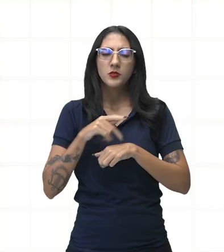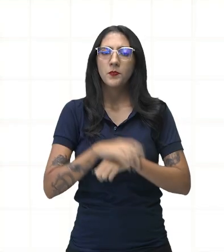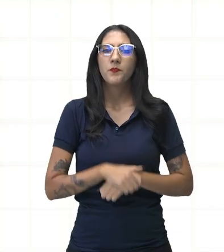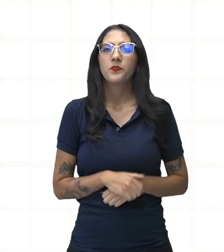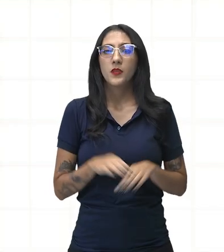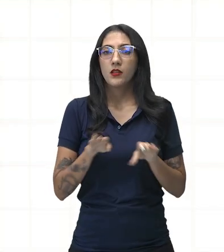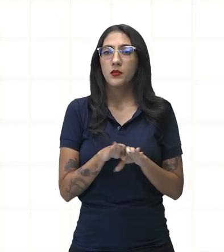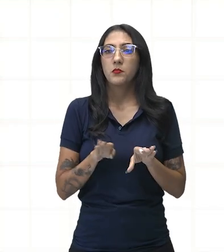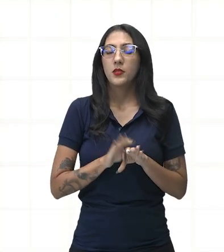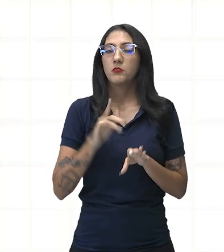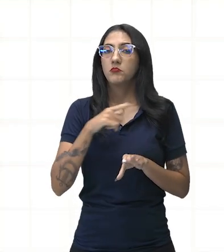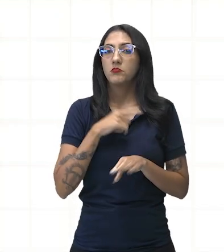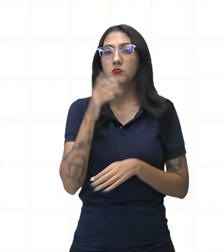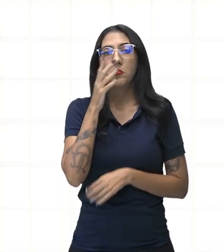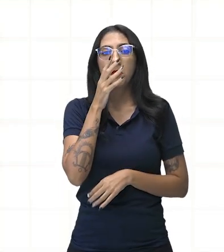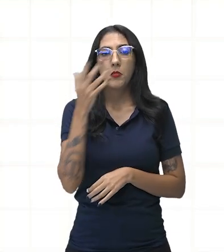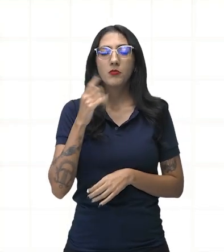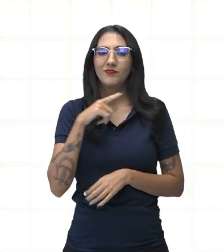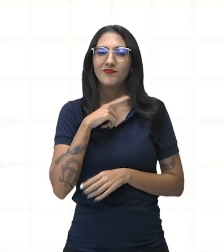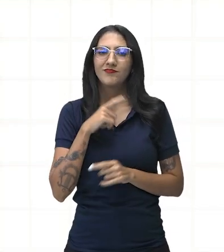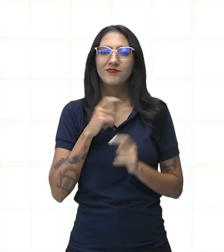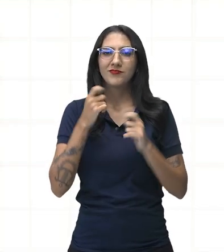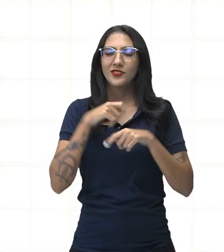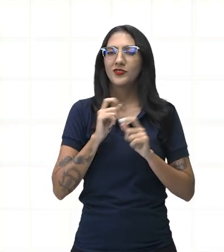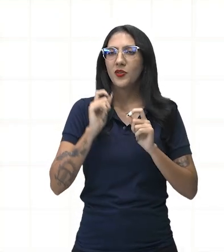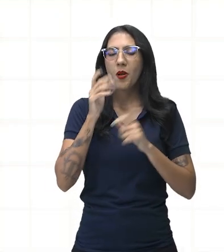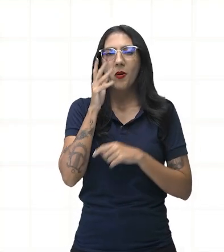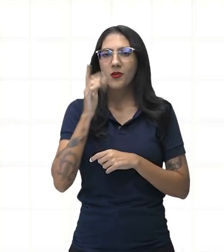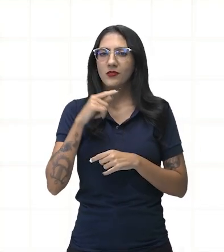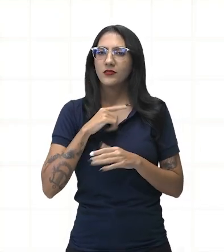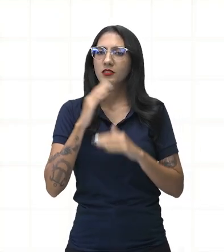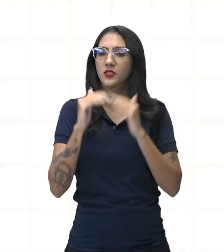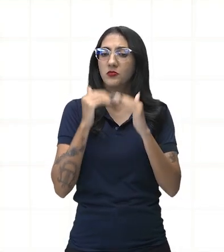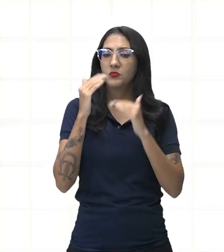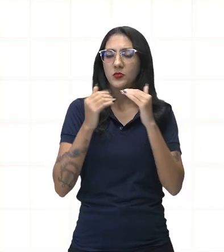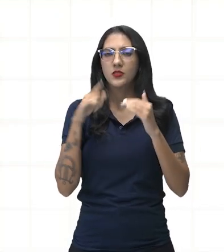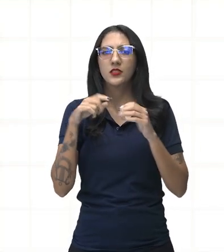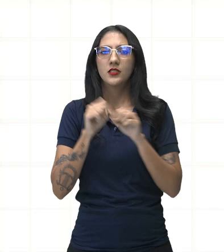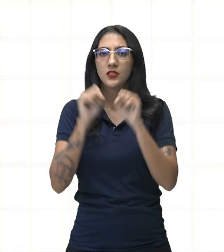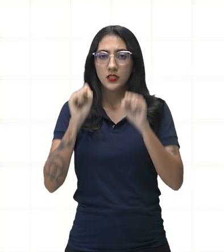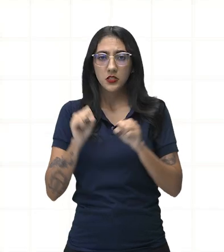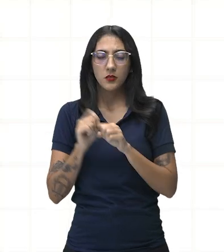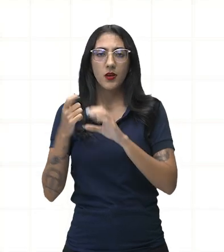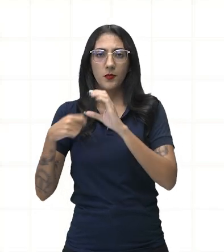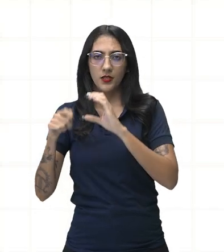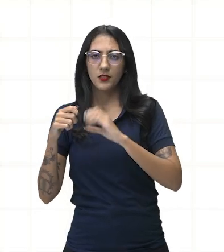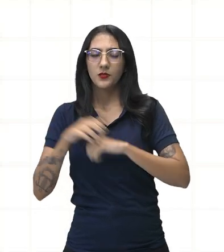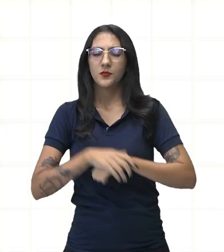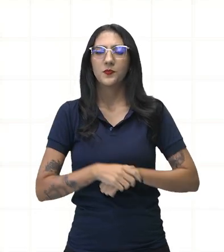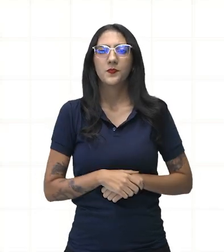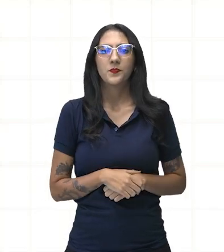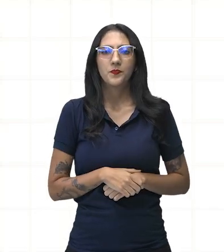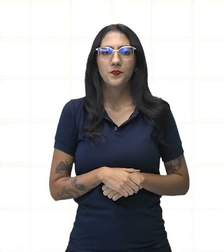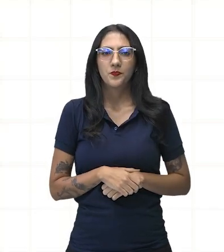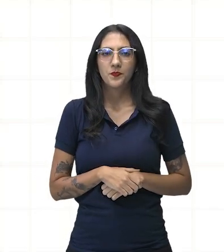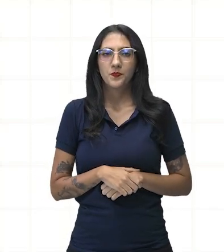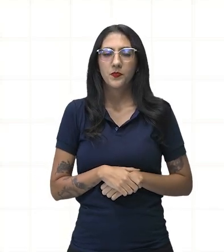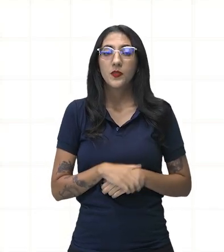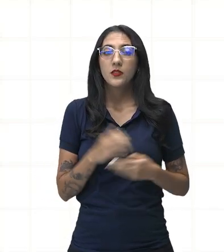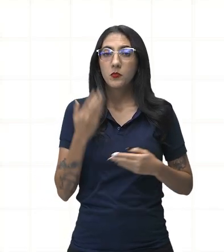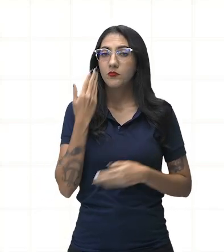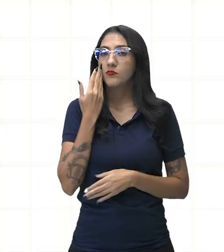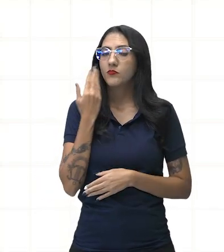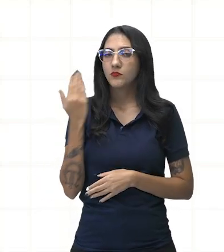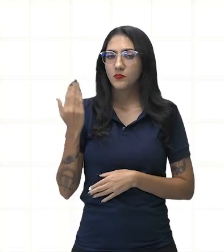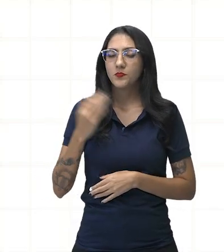que acabou fazendo com que tivéssemos esse desenvolvimento do sistema capitalista. Olha só, no sistema capitalista,